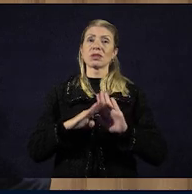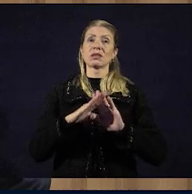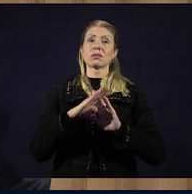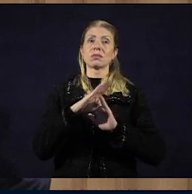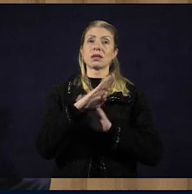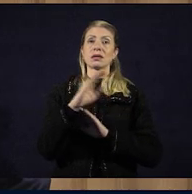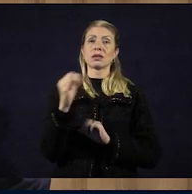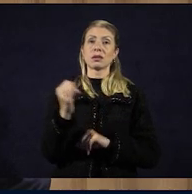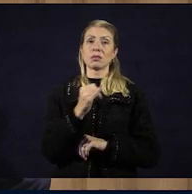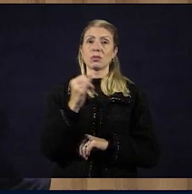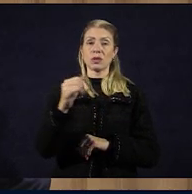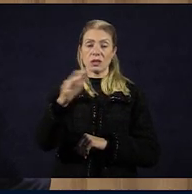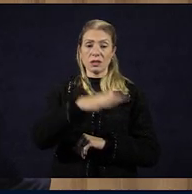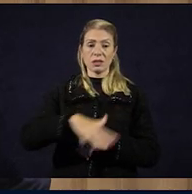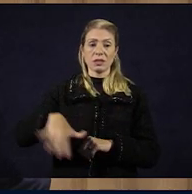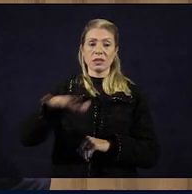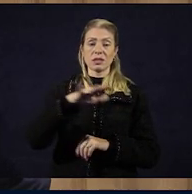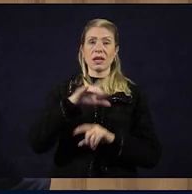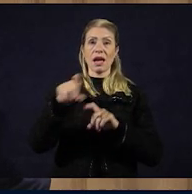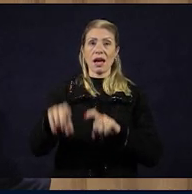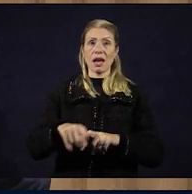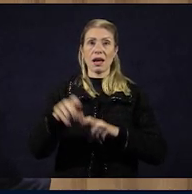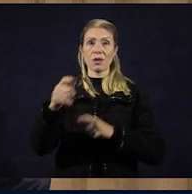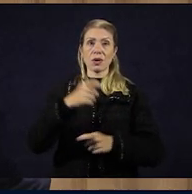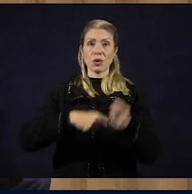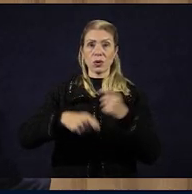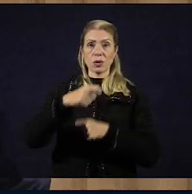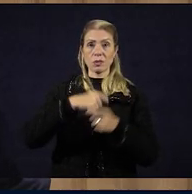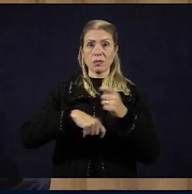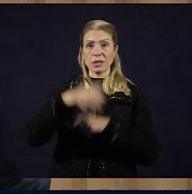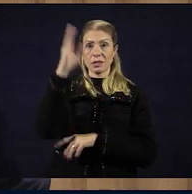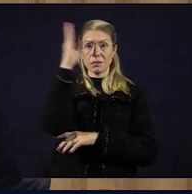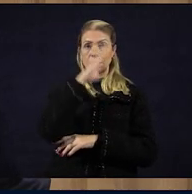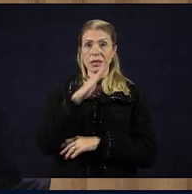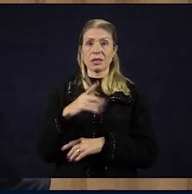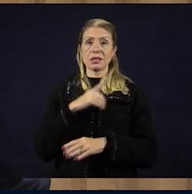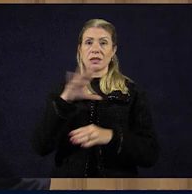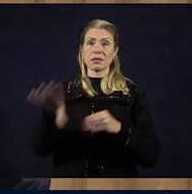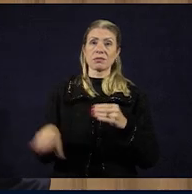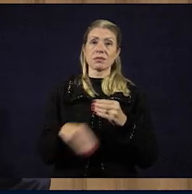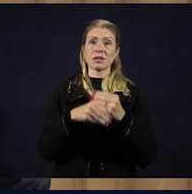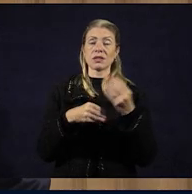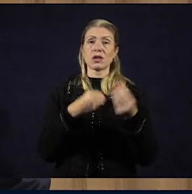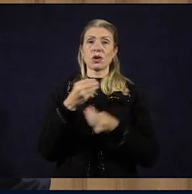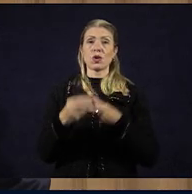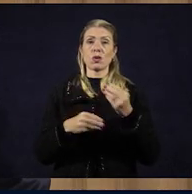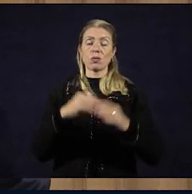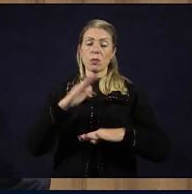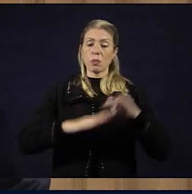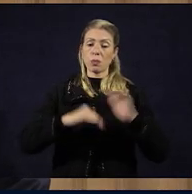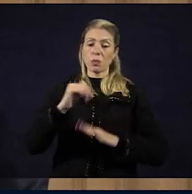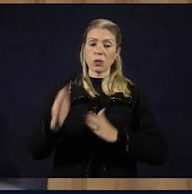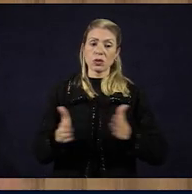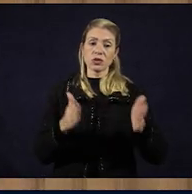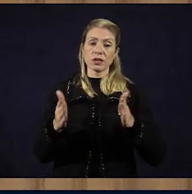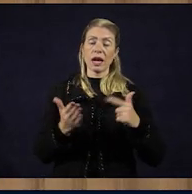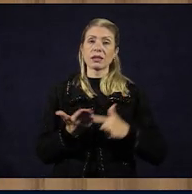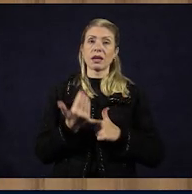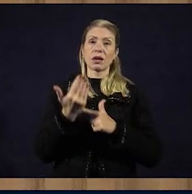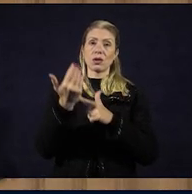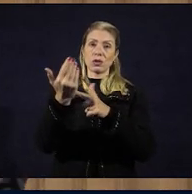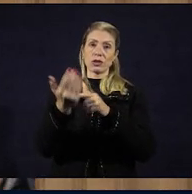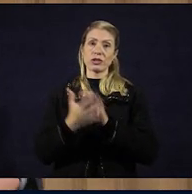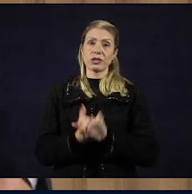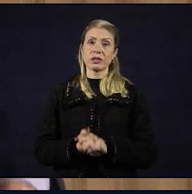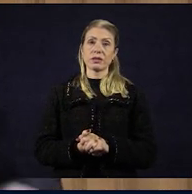relevante do setor Agro para economia brasileira e isso vem muito com o incremento de produtividade tecnologia Então queria